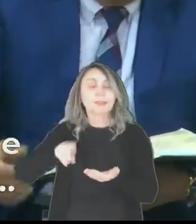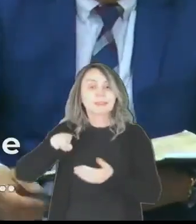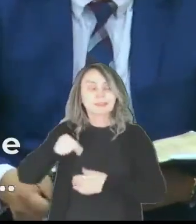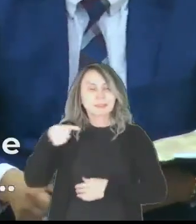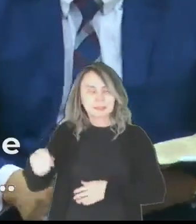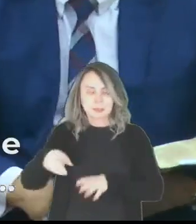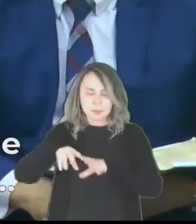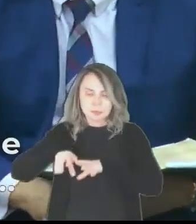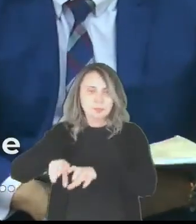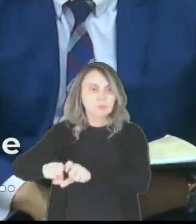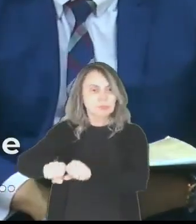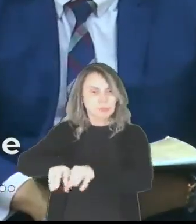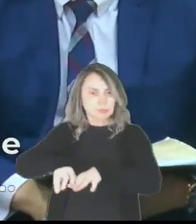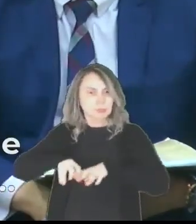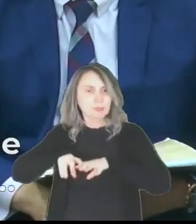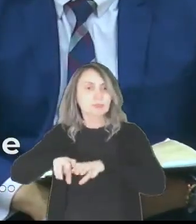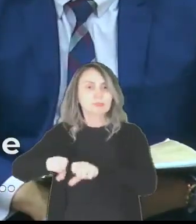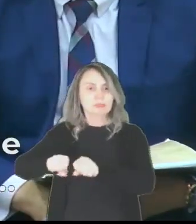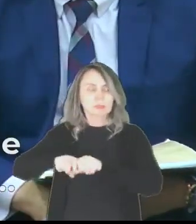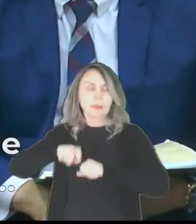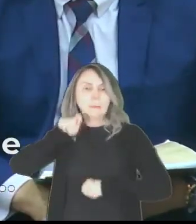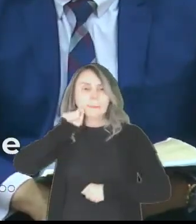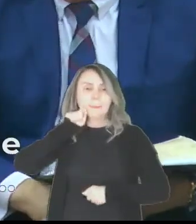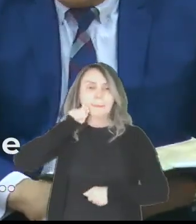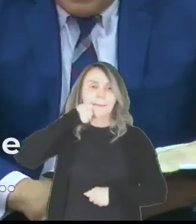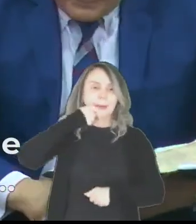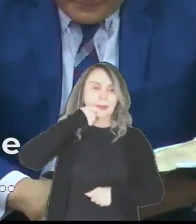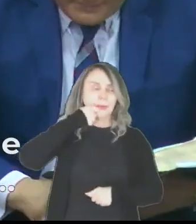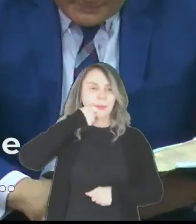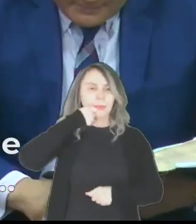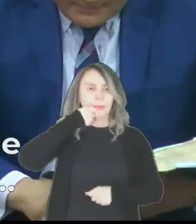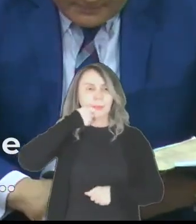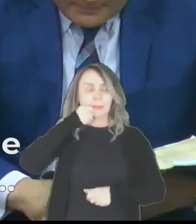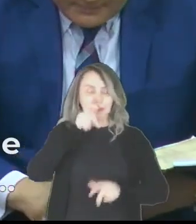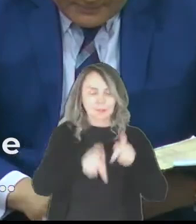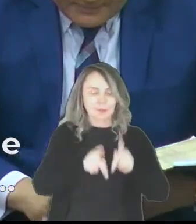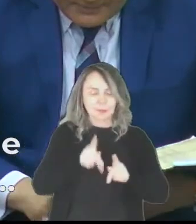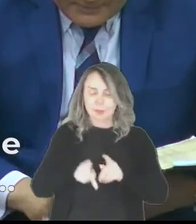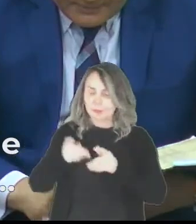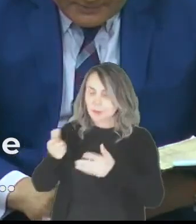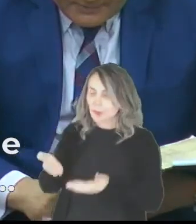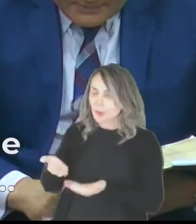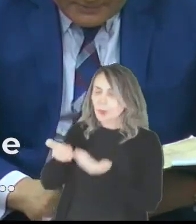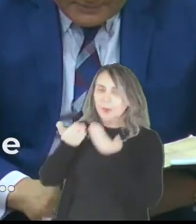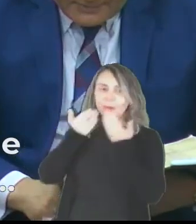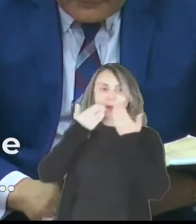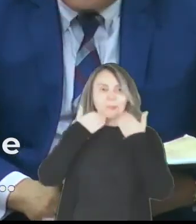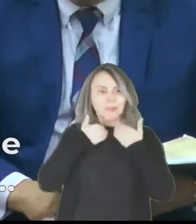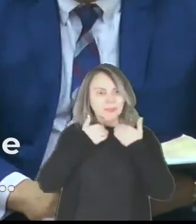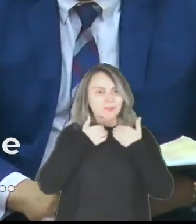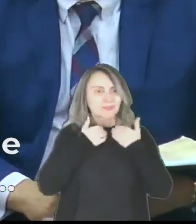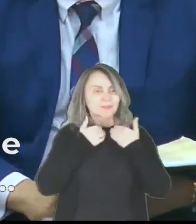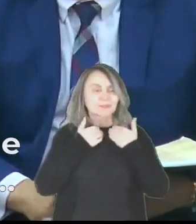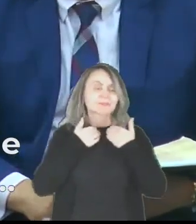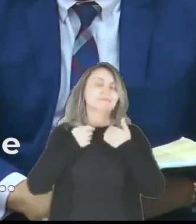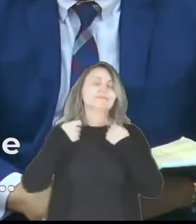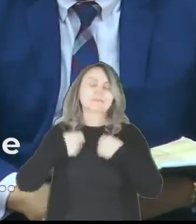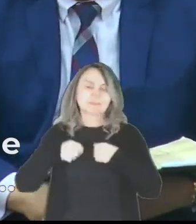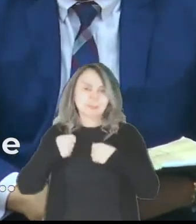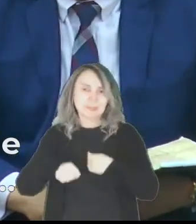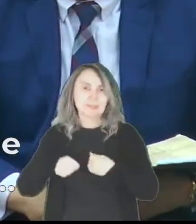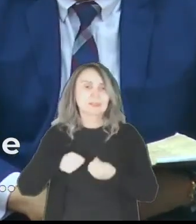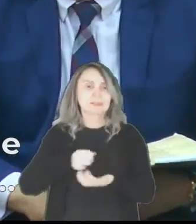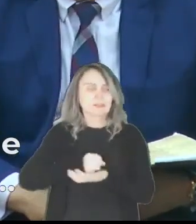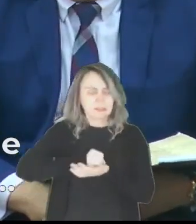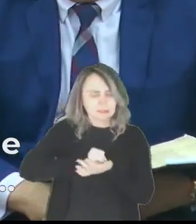povo, para dar nutrientes ao povo, era preciso que o maná fosse ou moído no moinho, ou fosse o que,